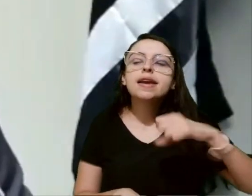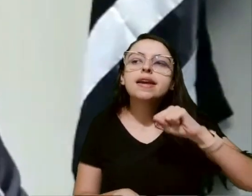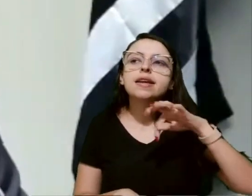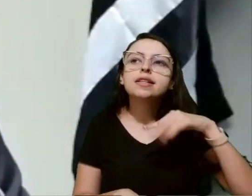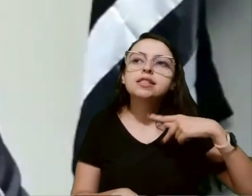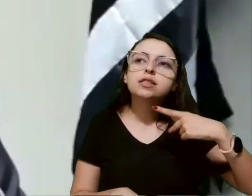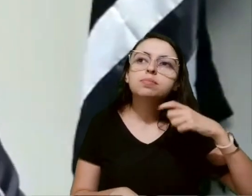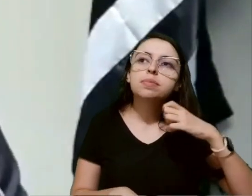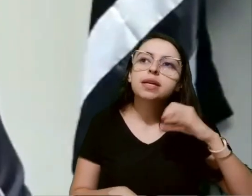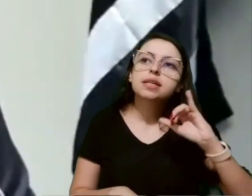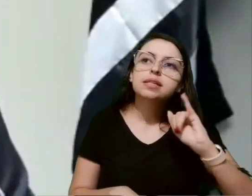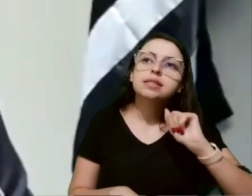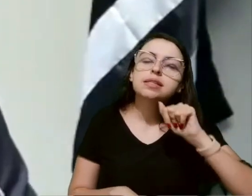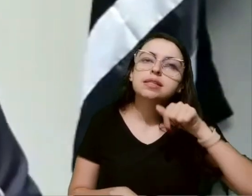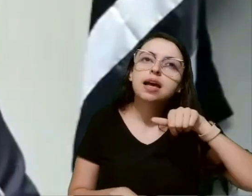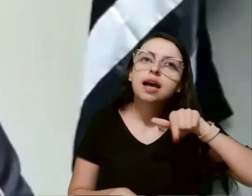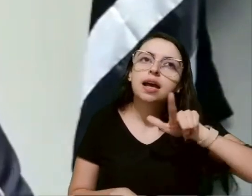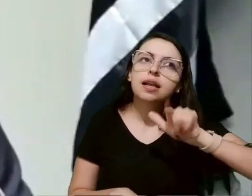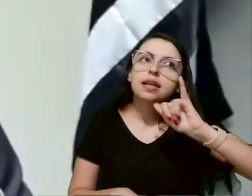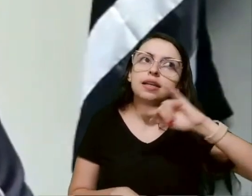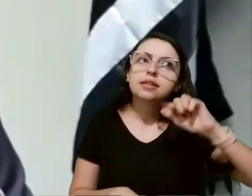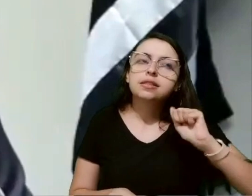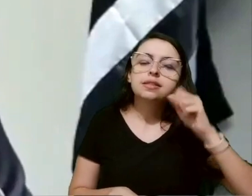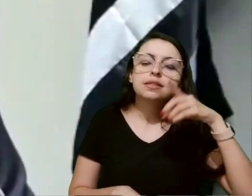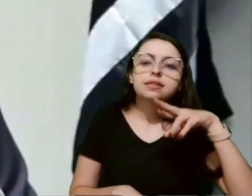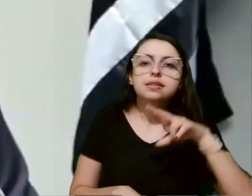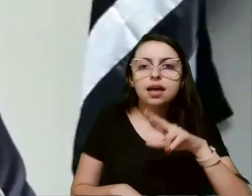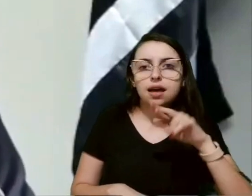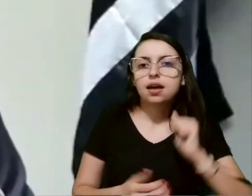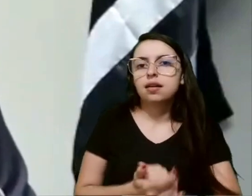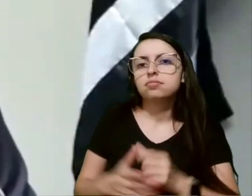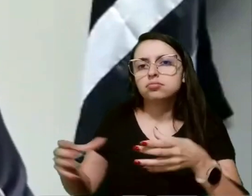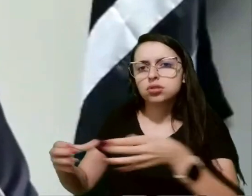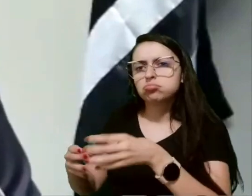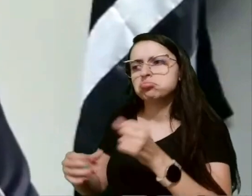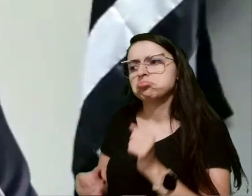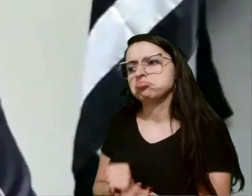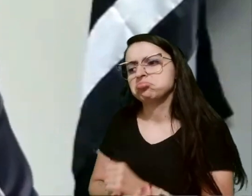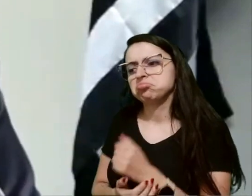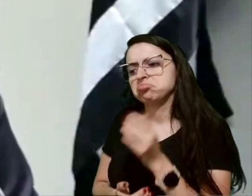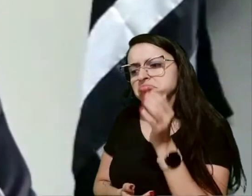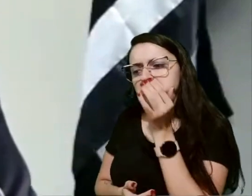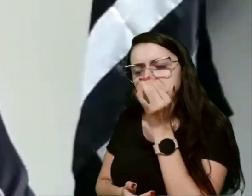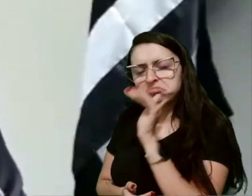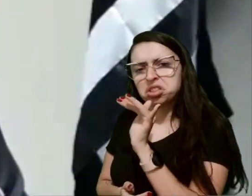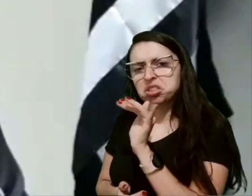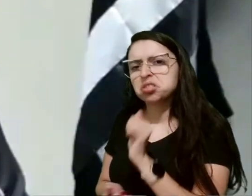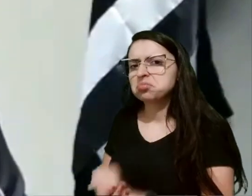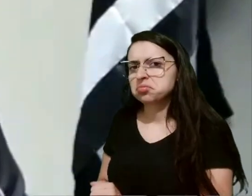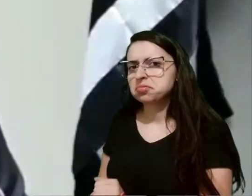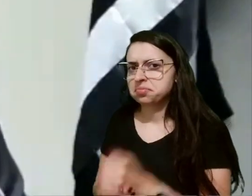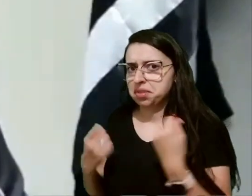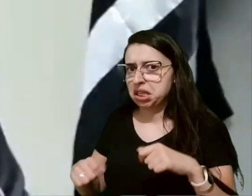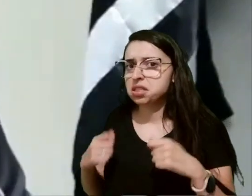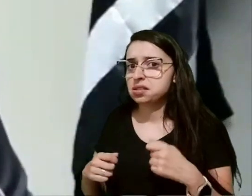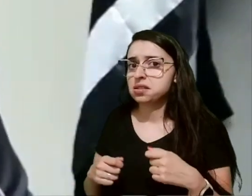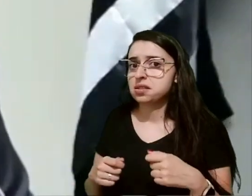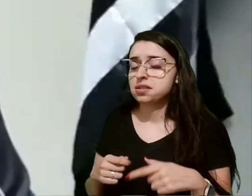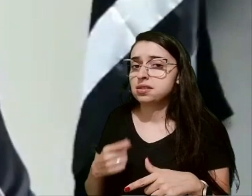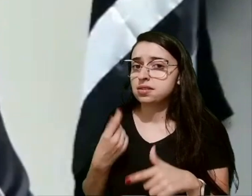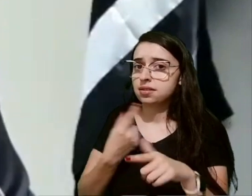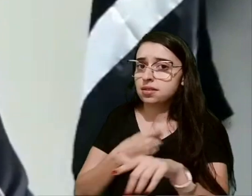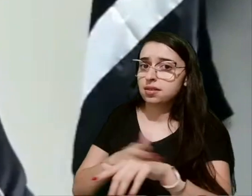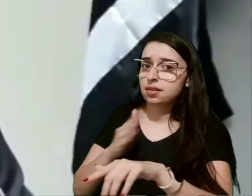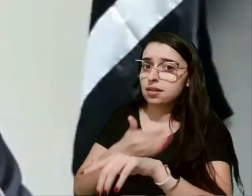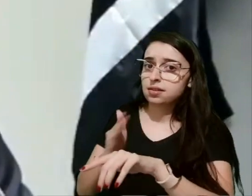O que intuitivamente você fala: "Bom, estranho", porque, assim, é uma hipótese a ser testada, digamos assim, porque a